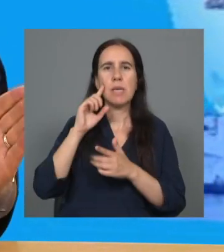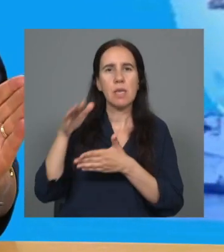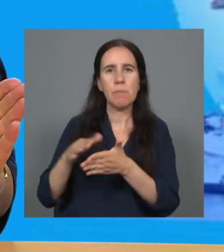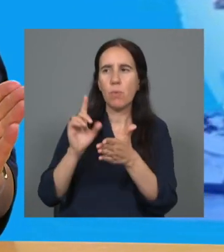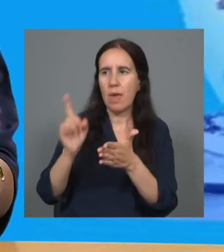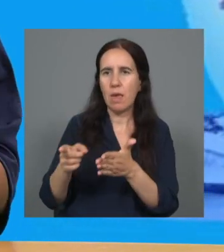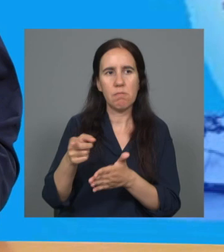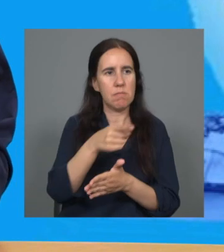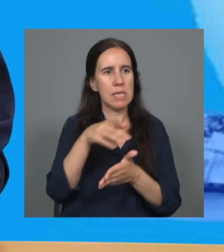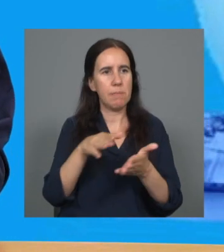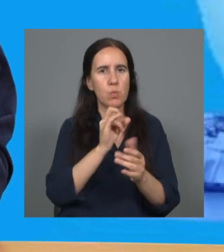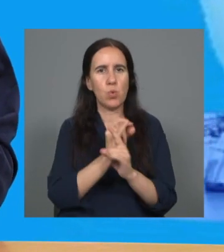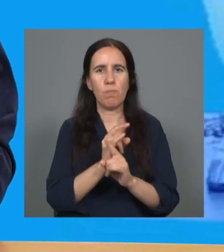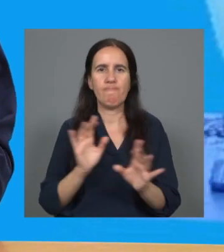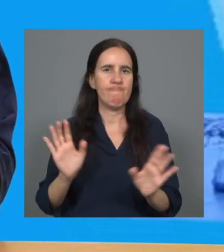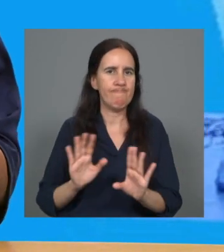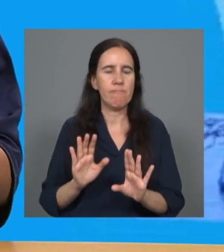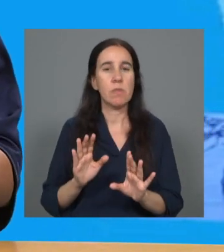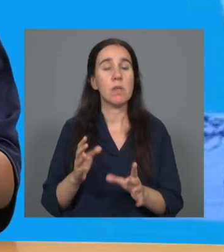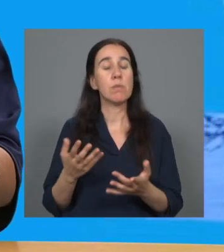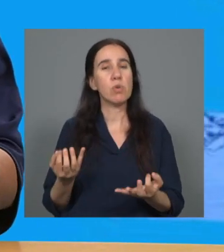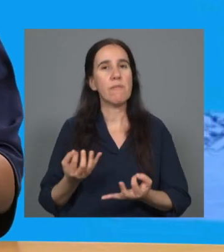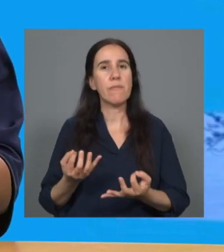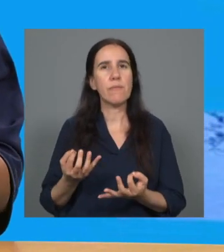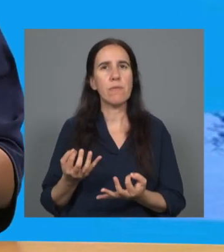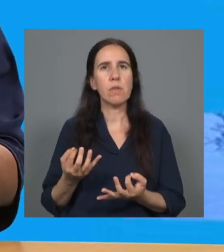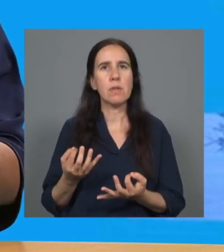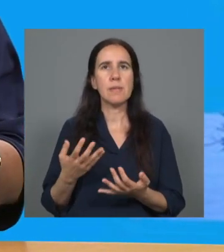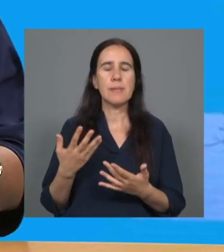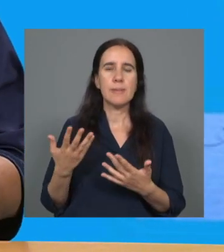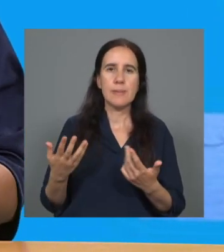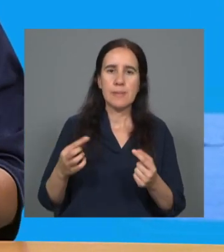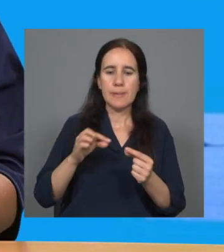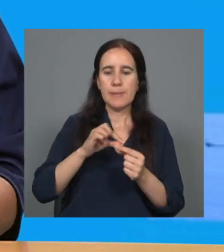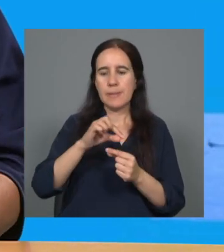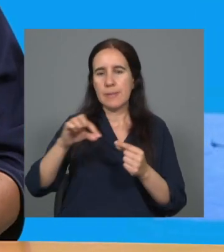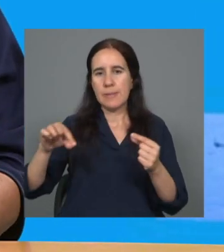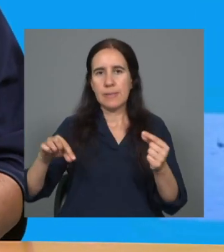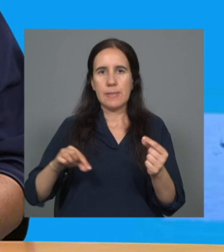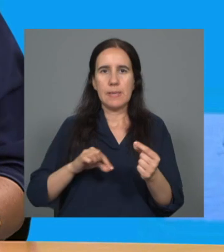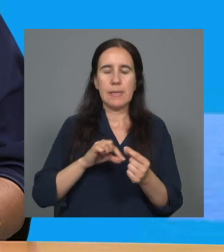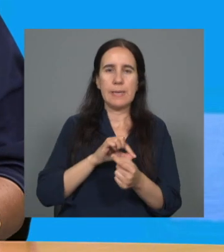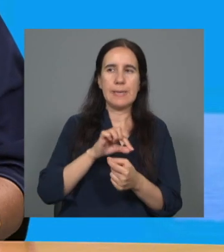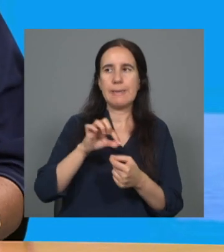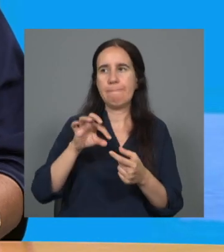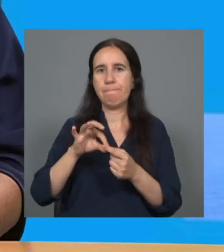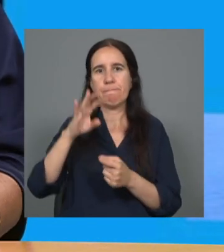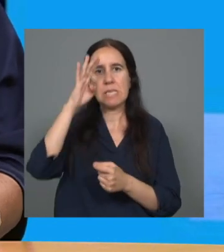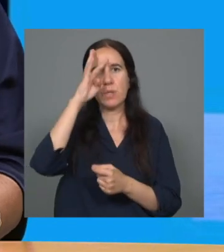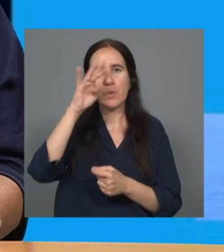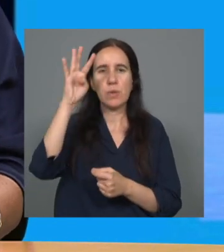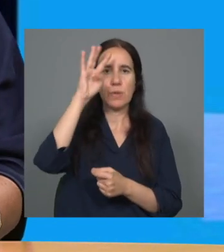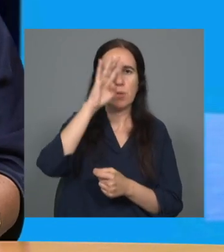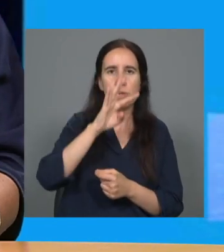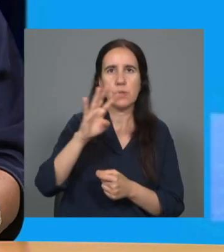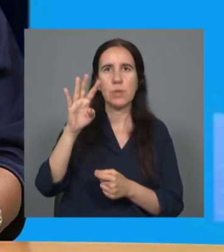não segue aquele. Porque, de facto, há um caldo, digamos, ideológico